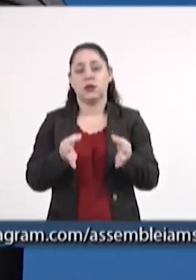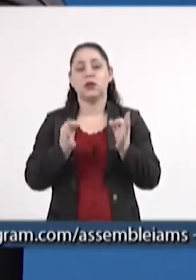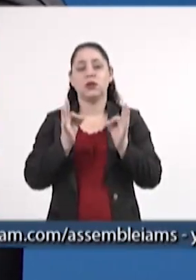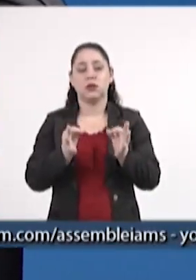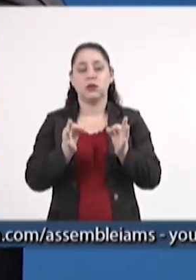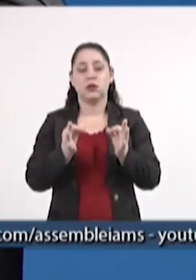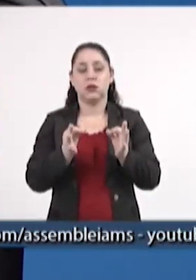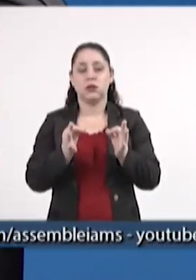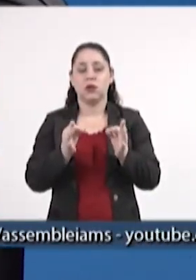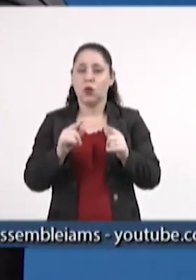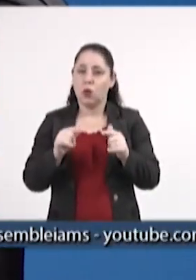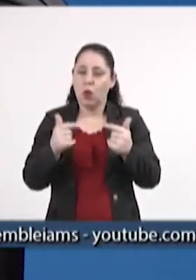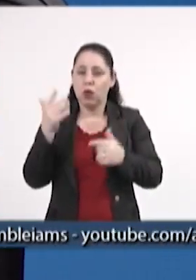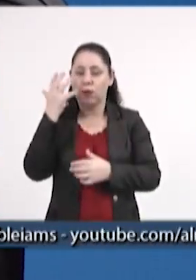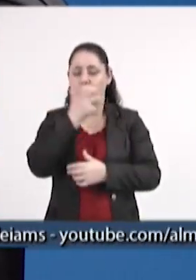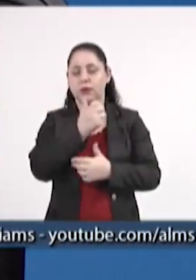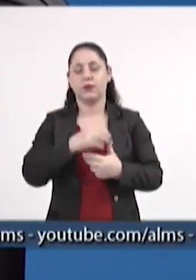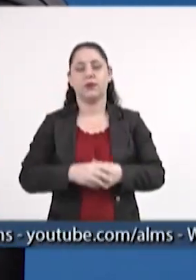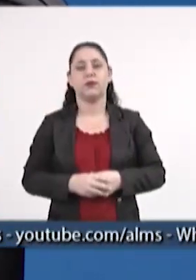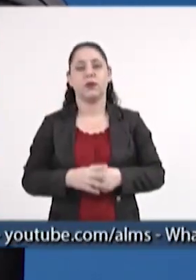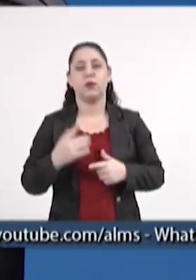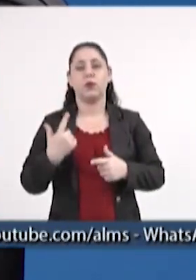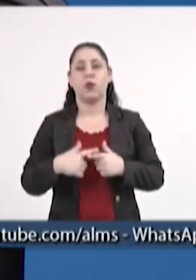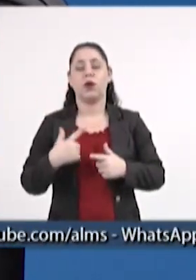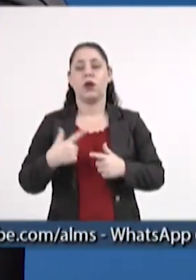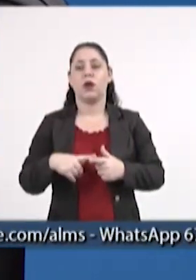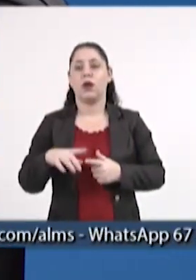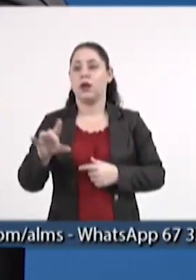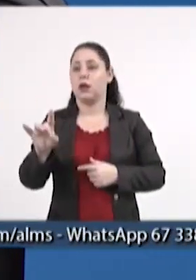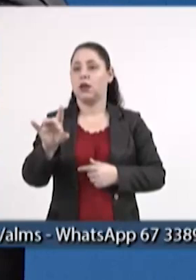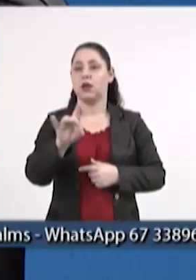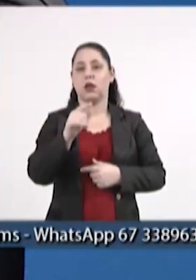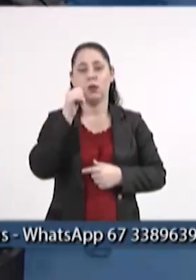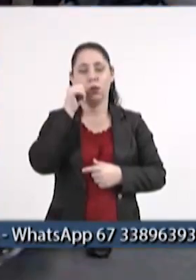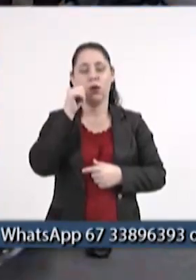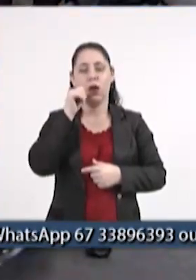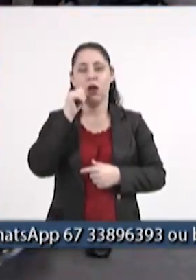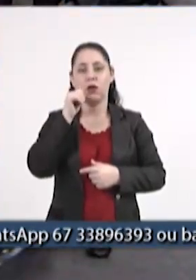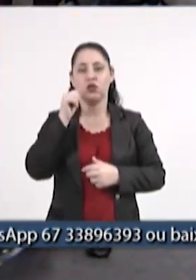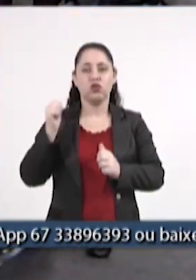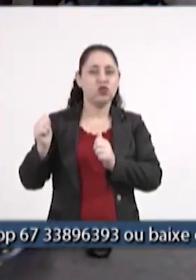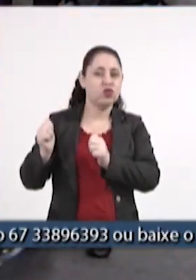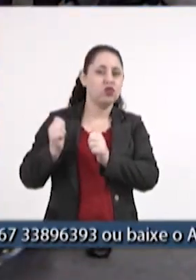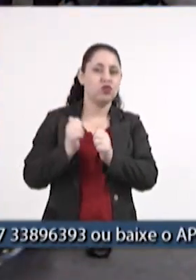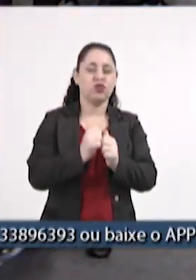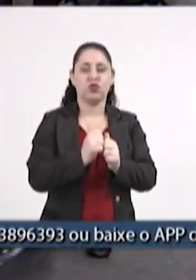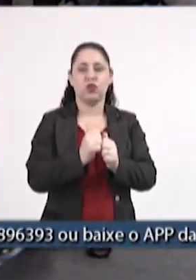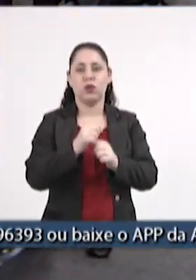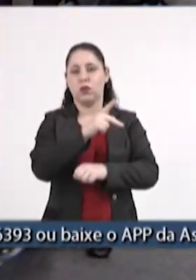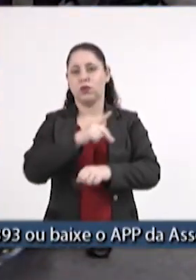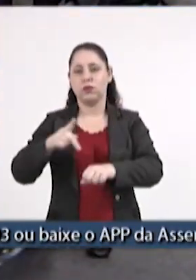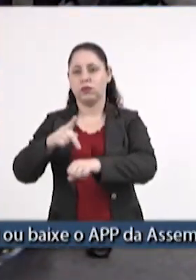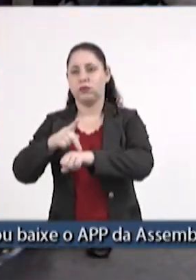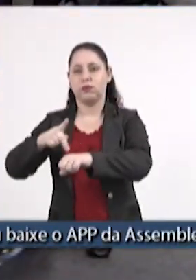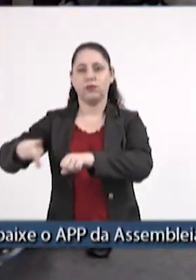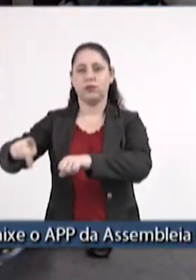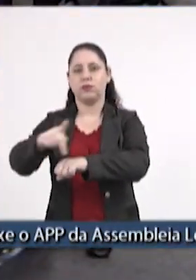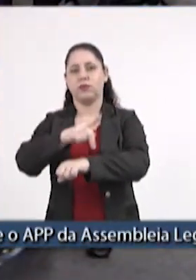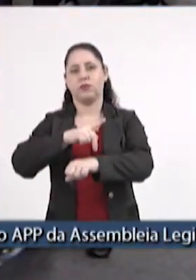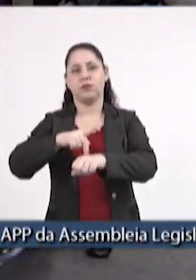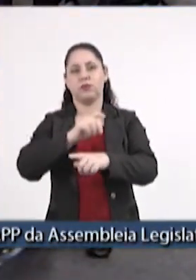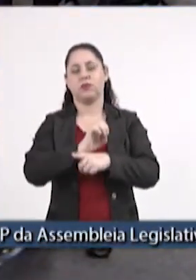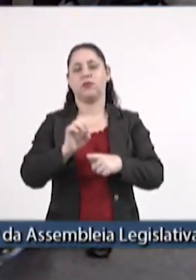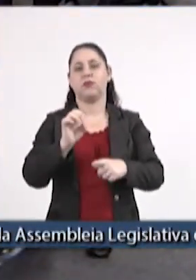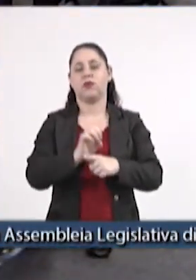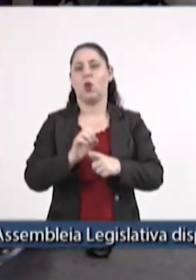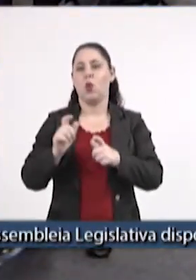certeza que vai ser uma luta bonita, porque cada uma aqui vai marchar ao seu lado por todo o país, por todo o Estado,